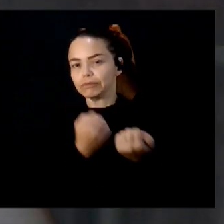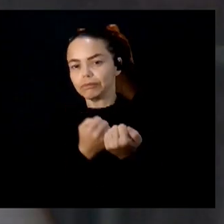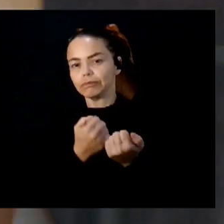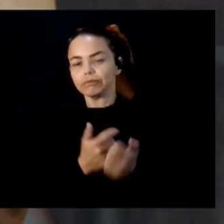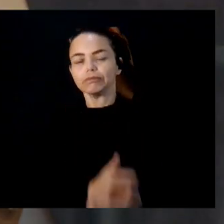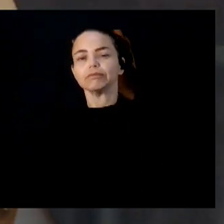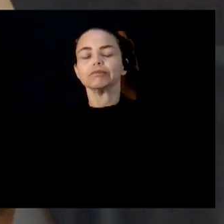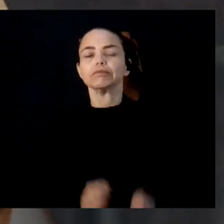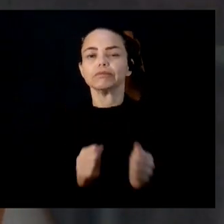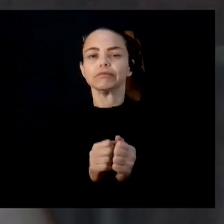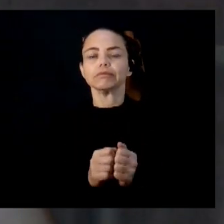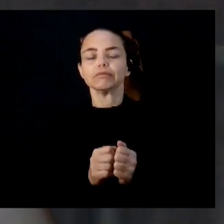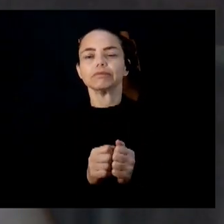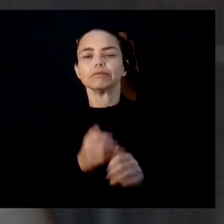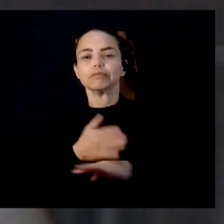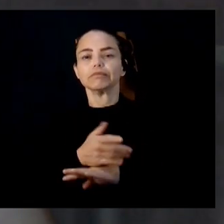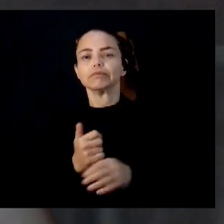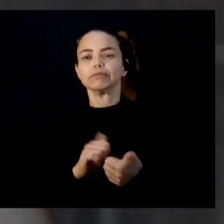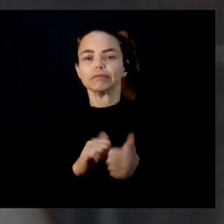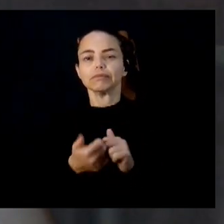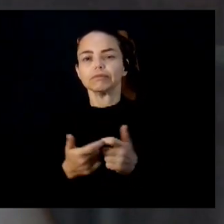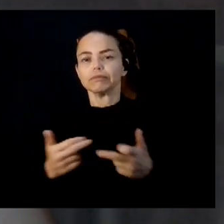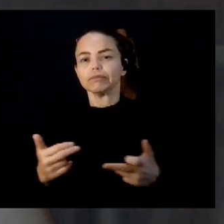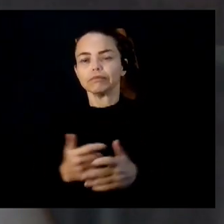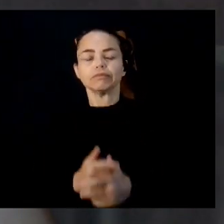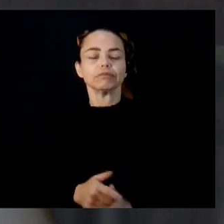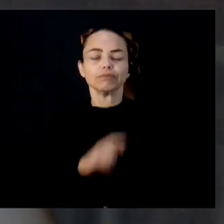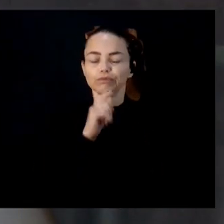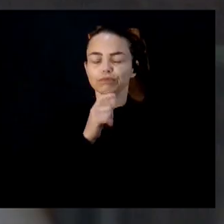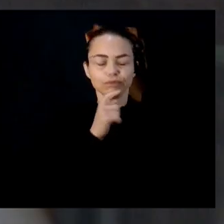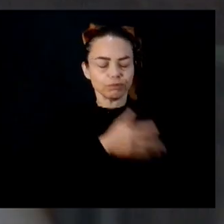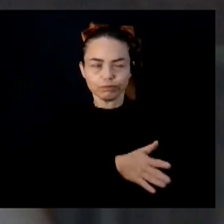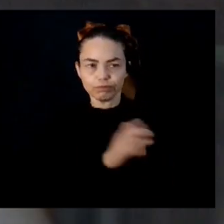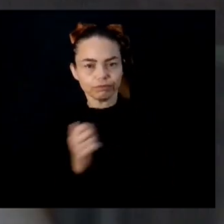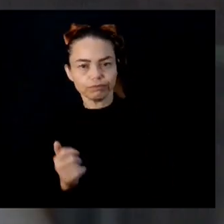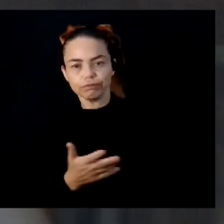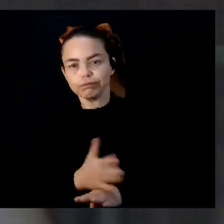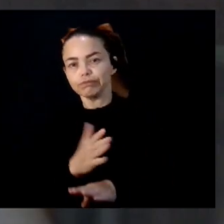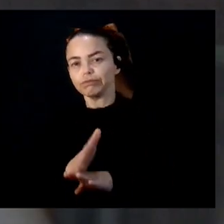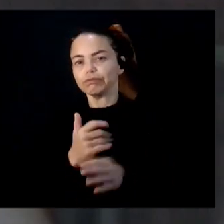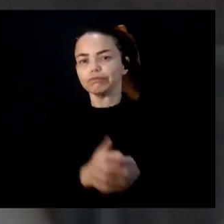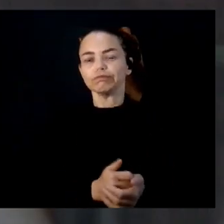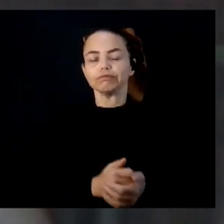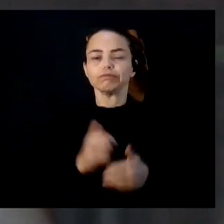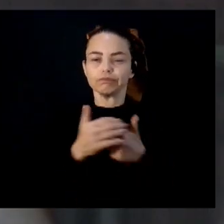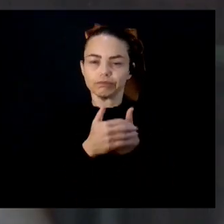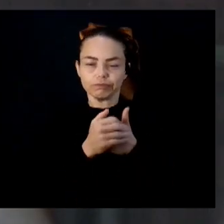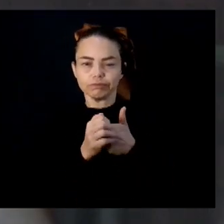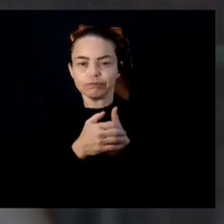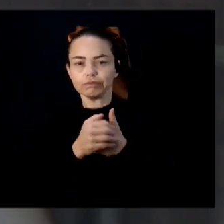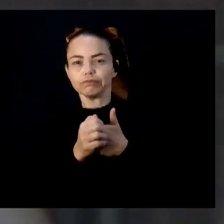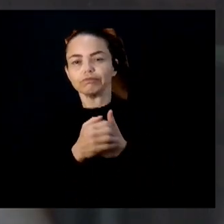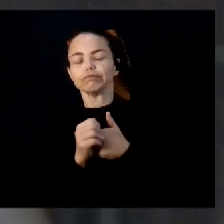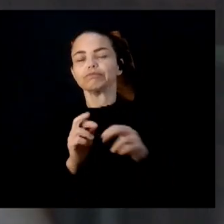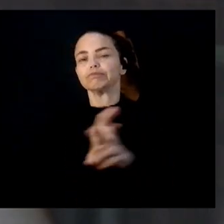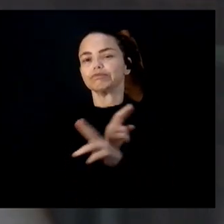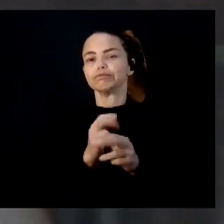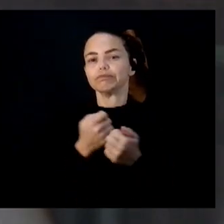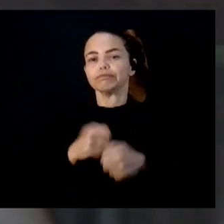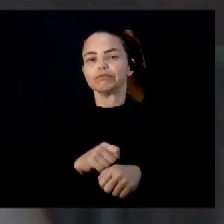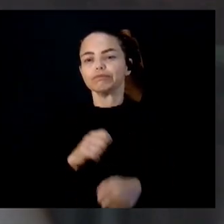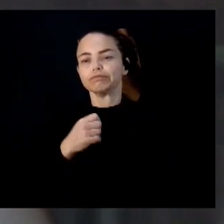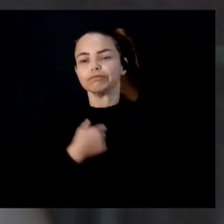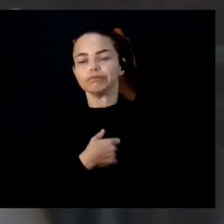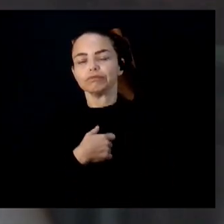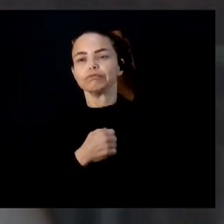quando o outro entra no esporte e talvez não domina tanto aquela prática. Sim. E a gente acolhe. Então, na relação, a gente também precisa aprender. Então, assim,